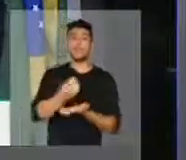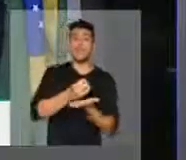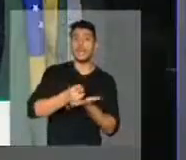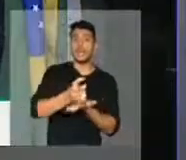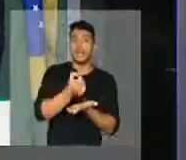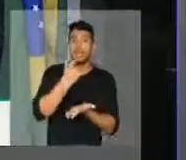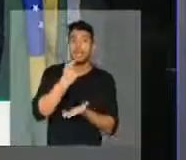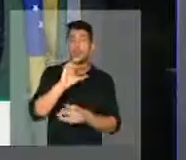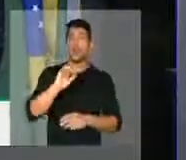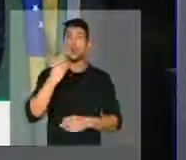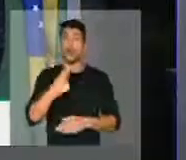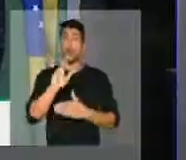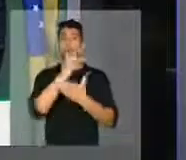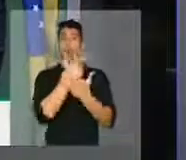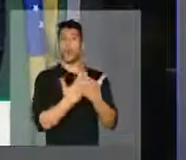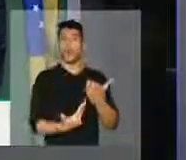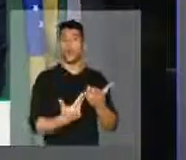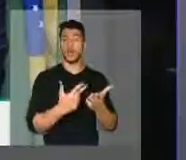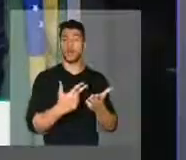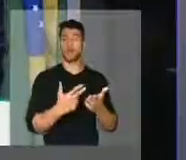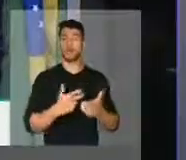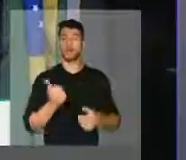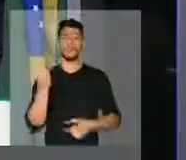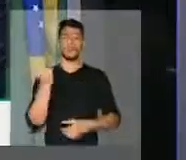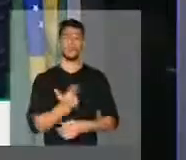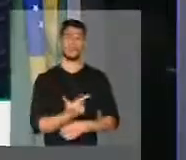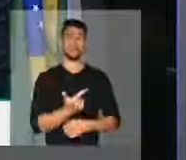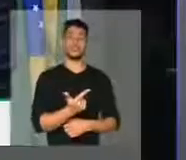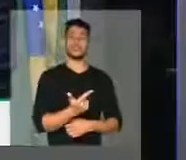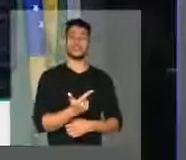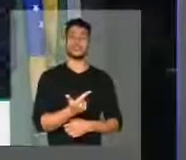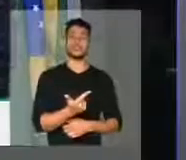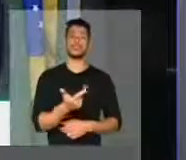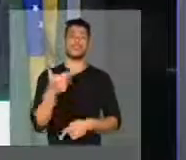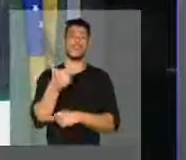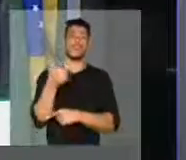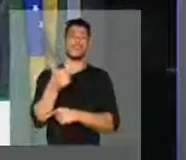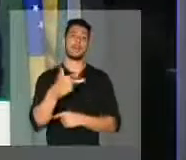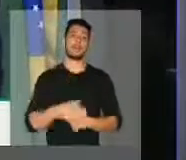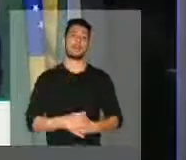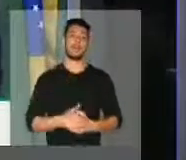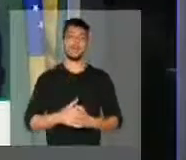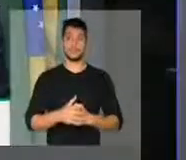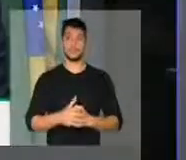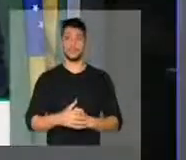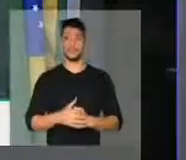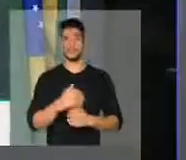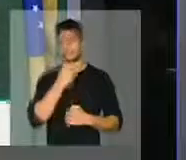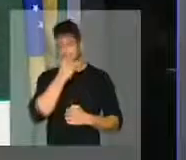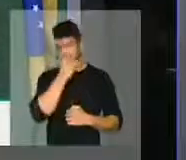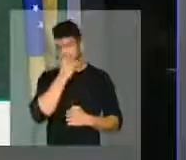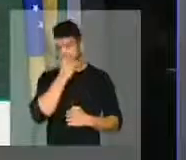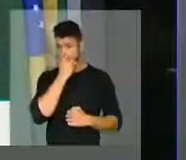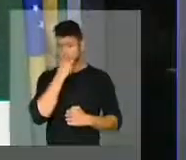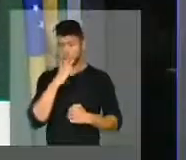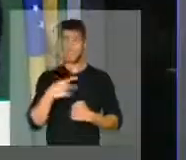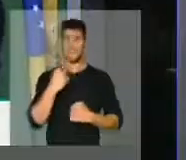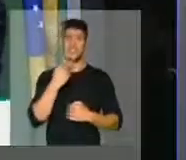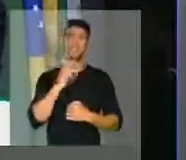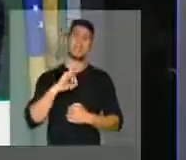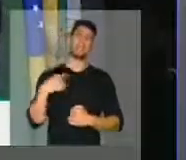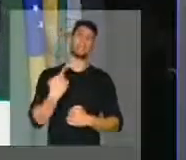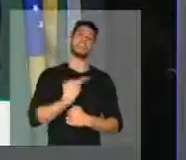afogadas e com panela quente no fogo, queimando as crianças. Não use mais o argumento que nós somos